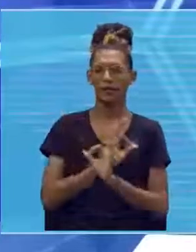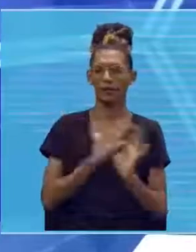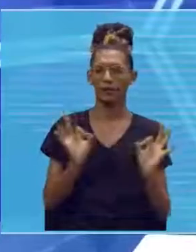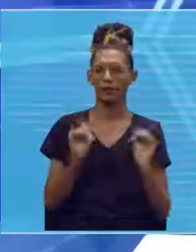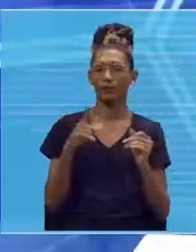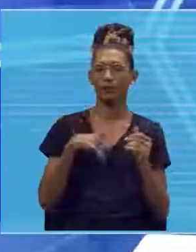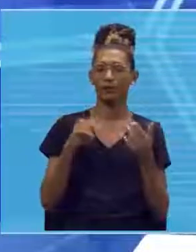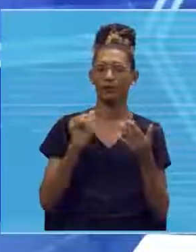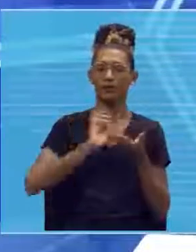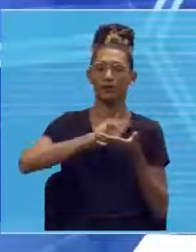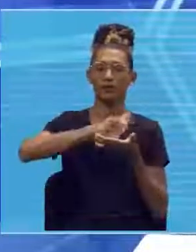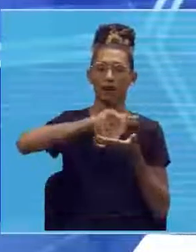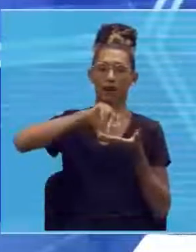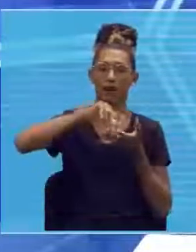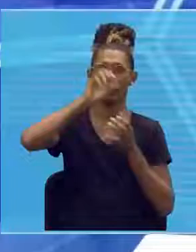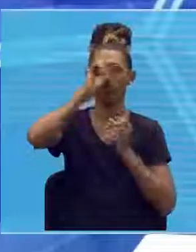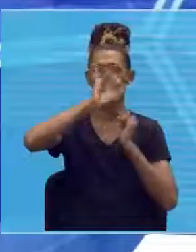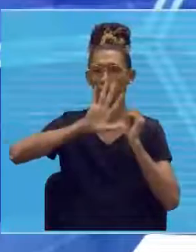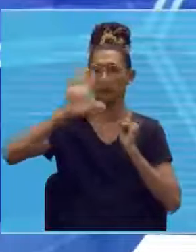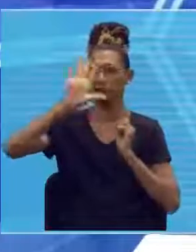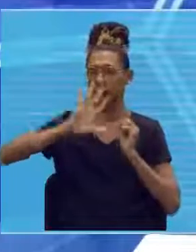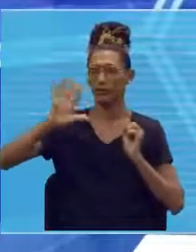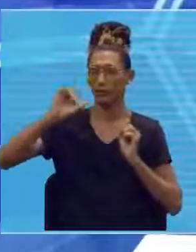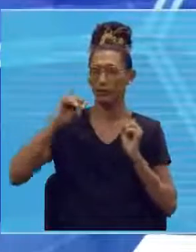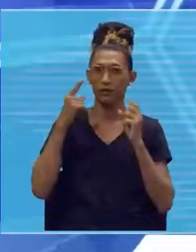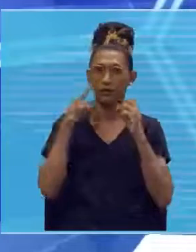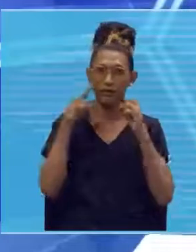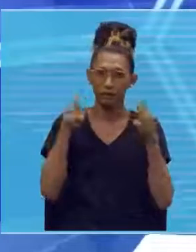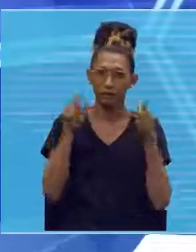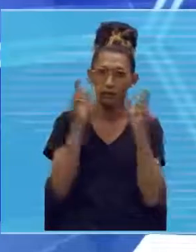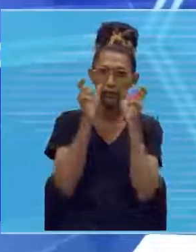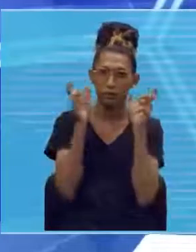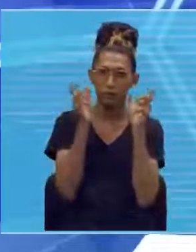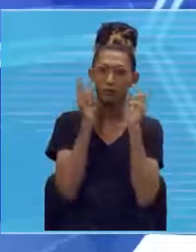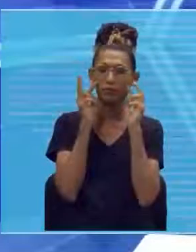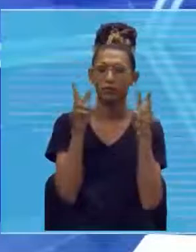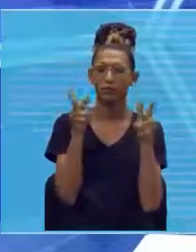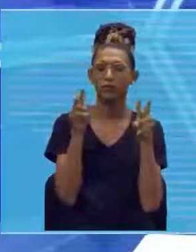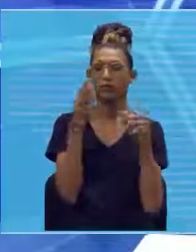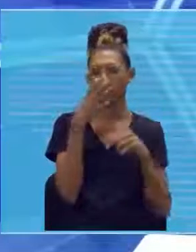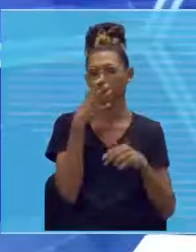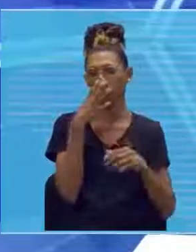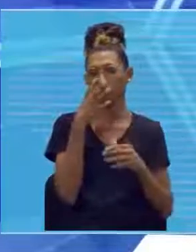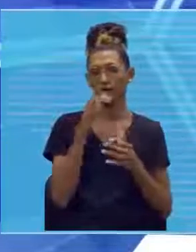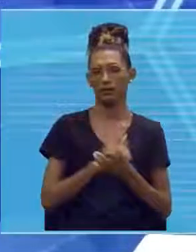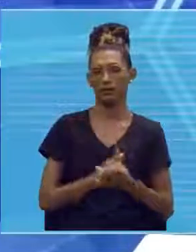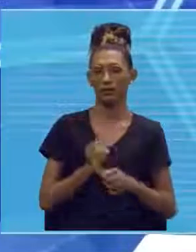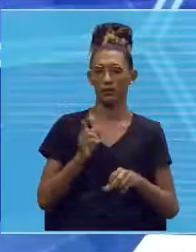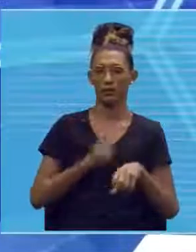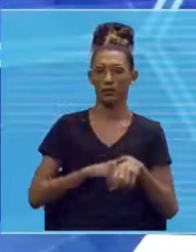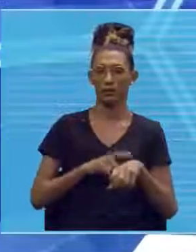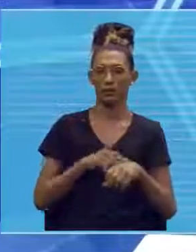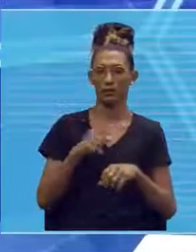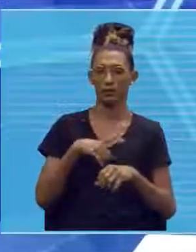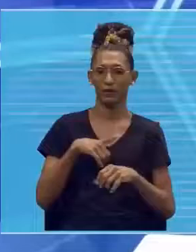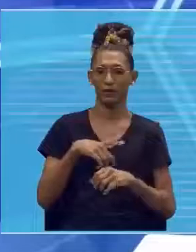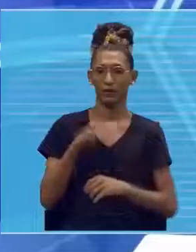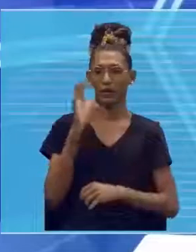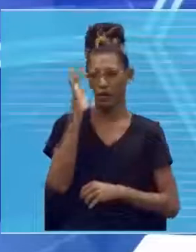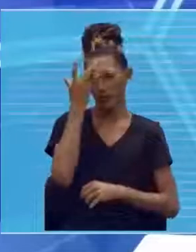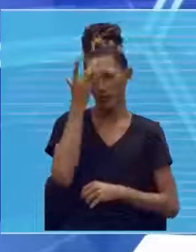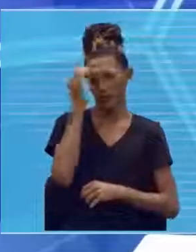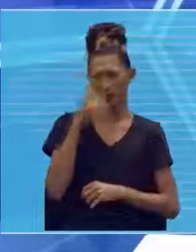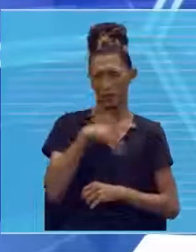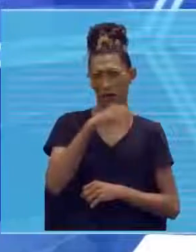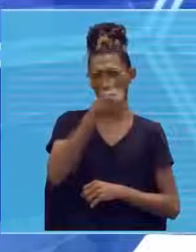então tem várias ilustrações que você não consegue tirar o olho da tela ficar assistindo ali os minutos que ele tem se eu não me engano ele